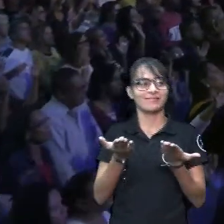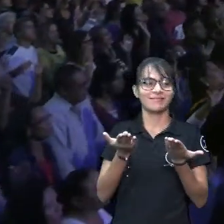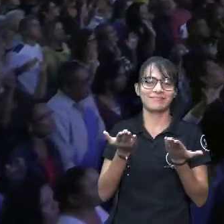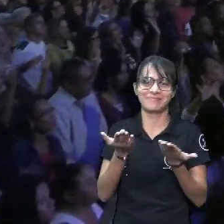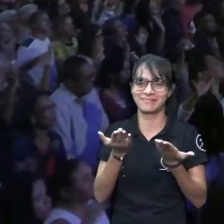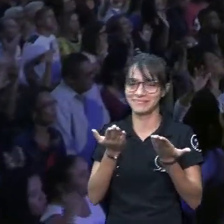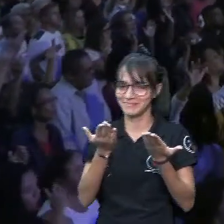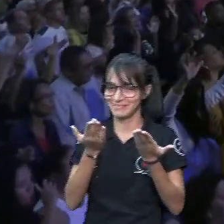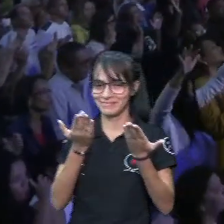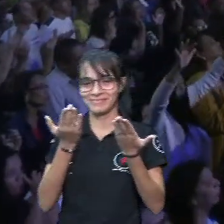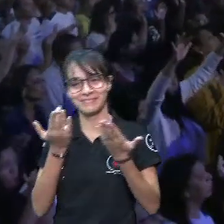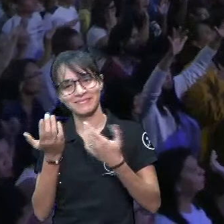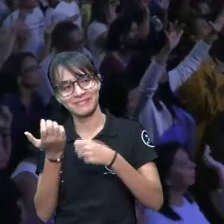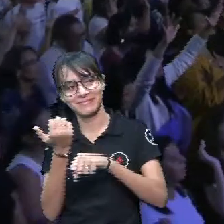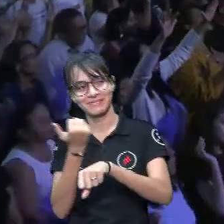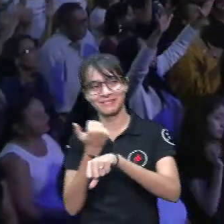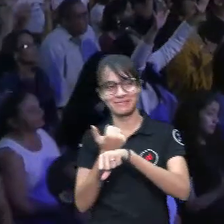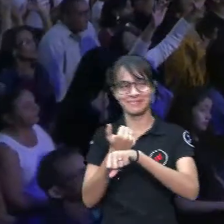e só Ele é digno.